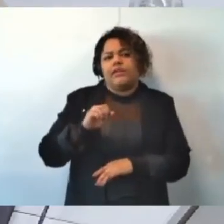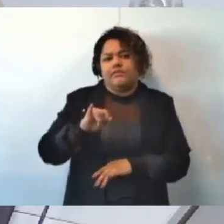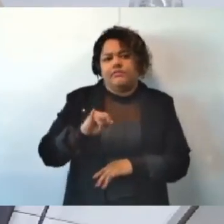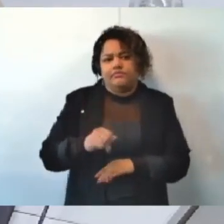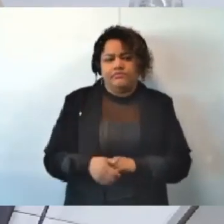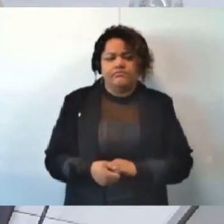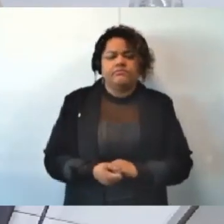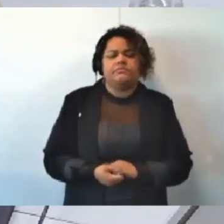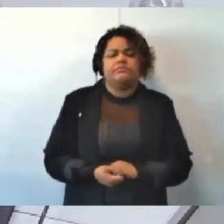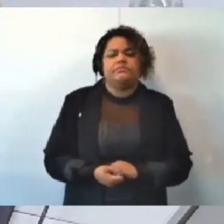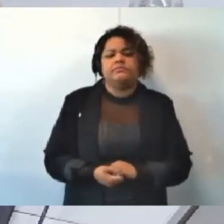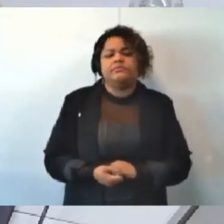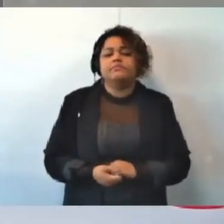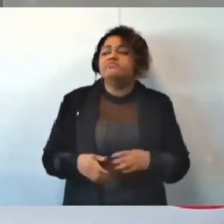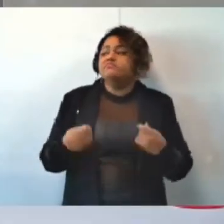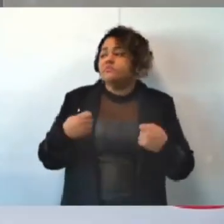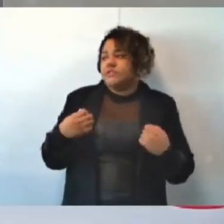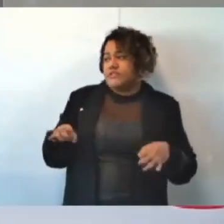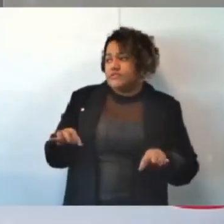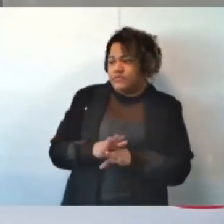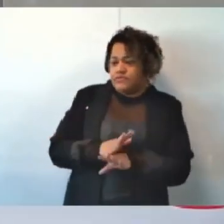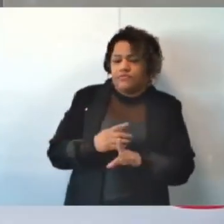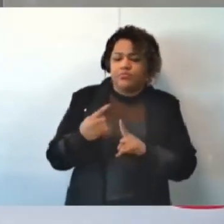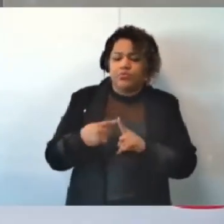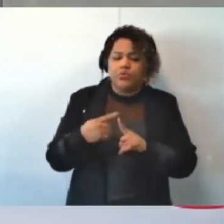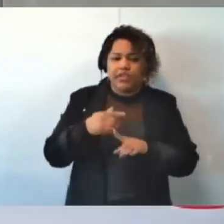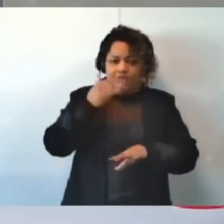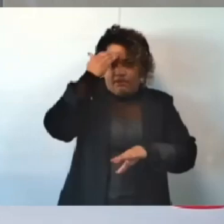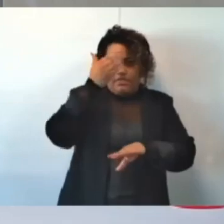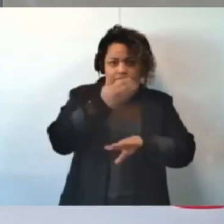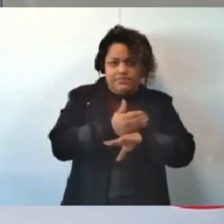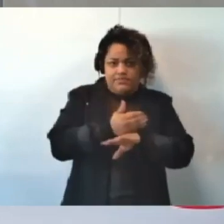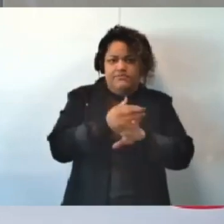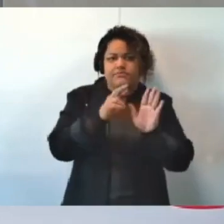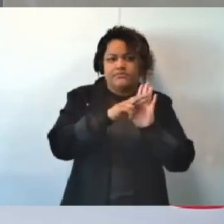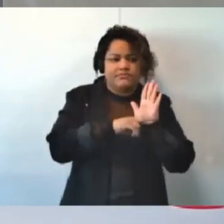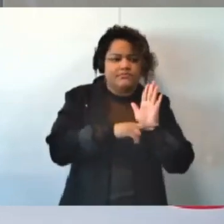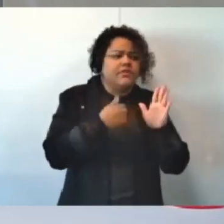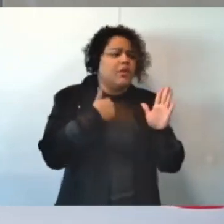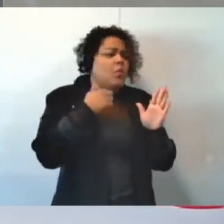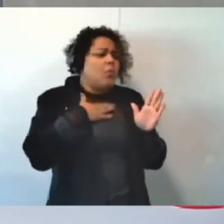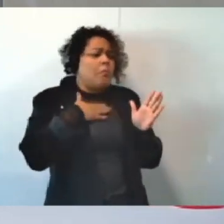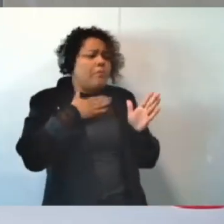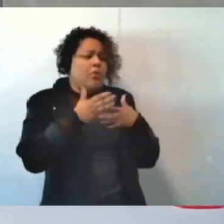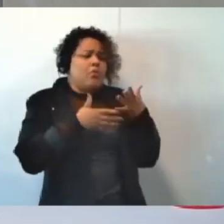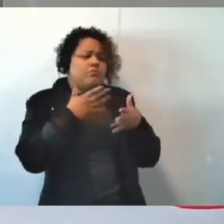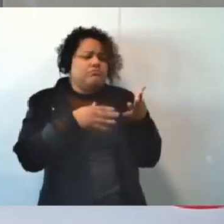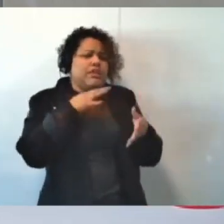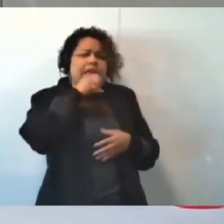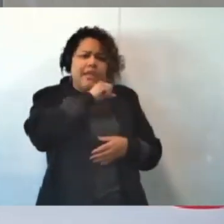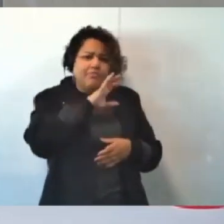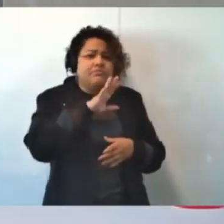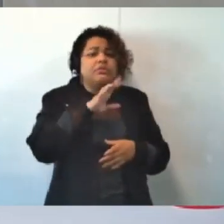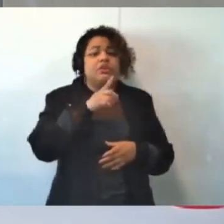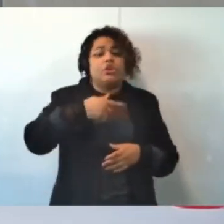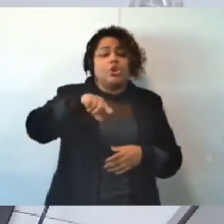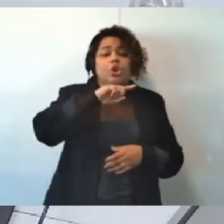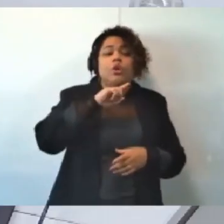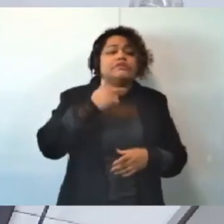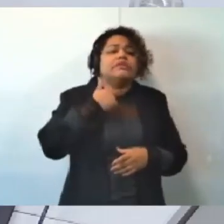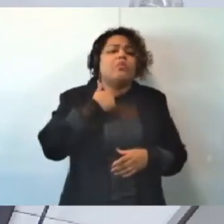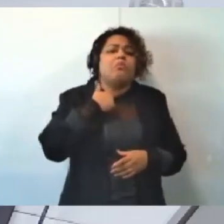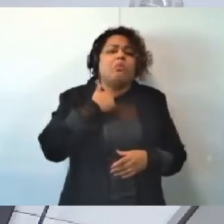Precisamos encerrar, porque nós temos um tempo regimental. O meu é rapidinho. É só falar que não dá para a gente querer piorar o